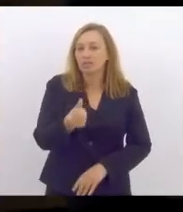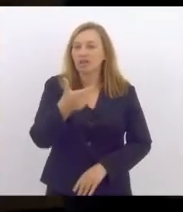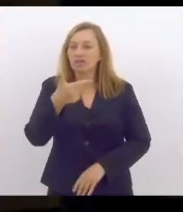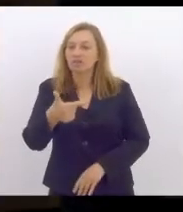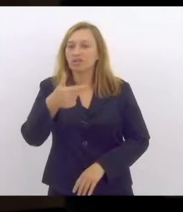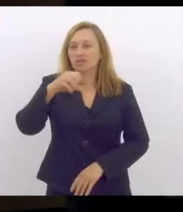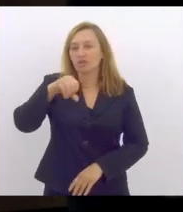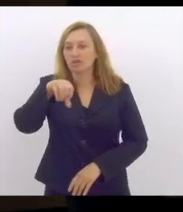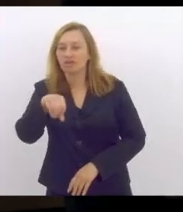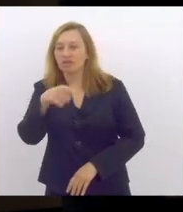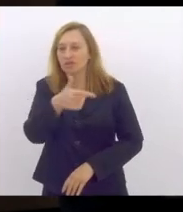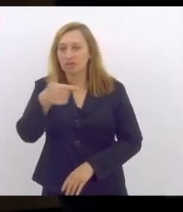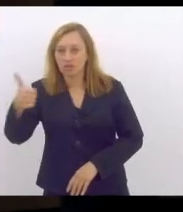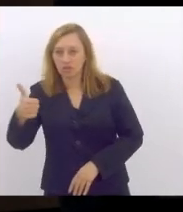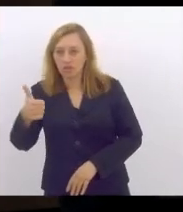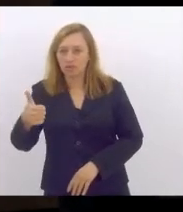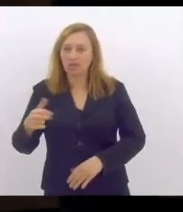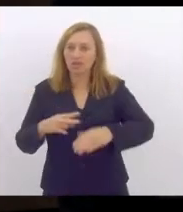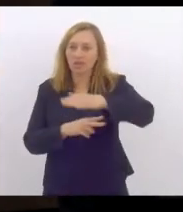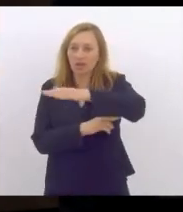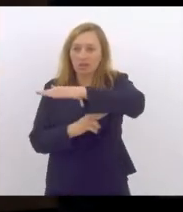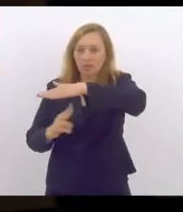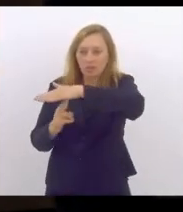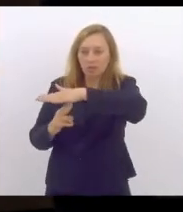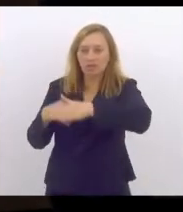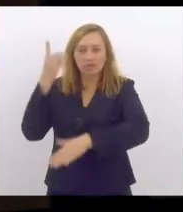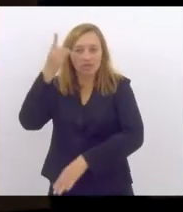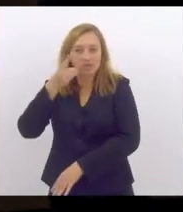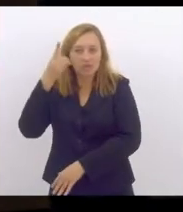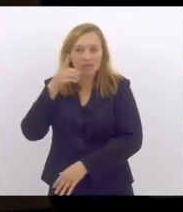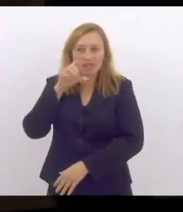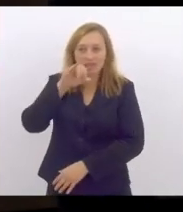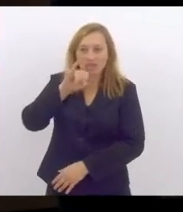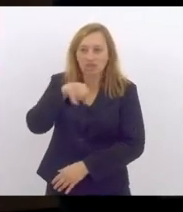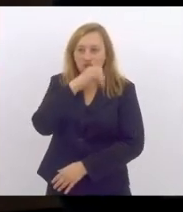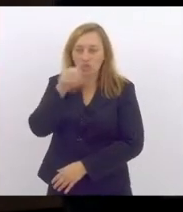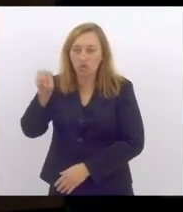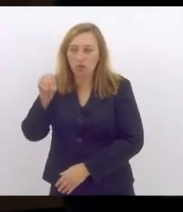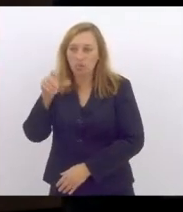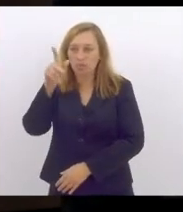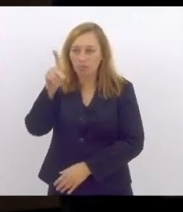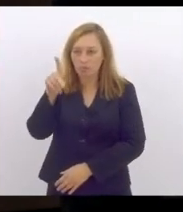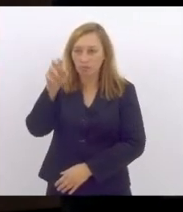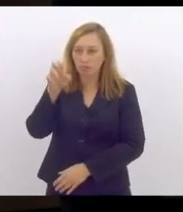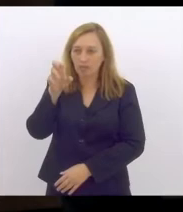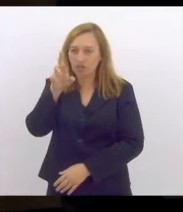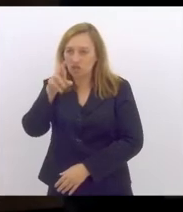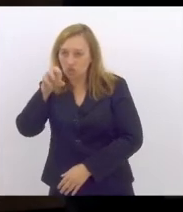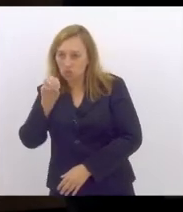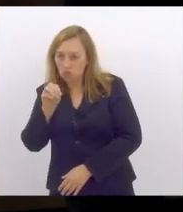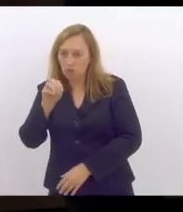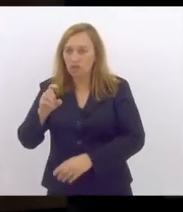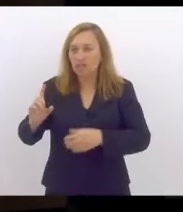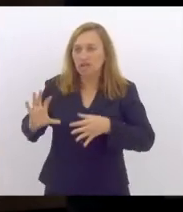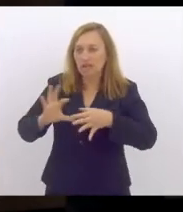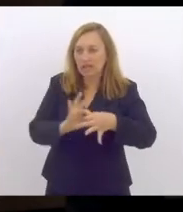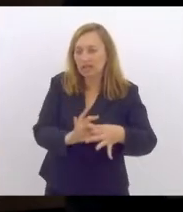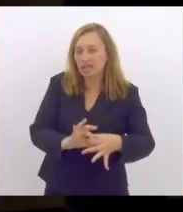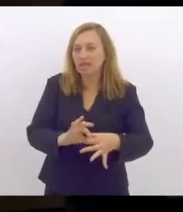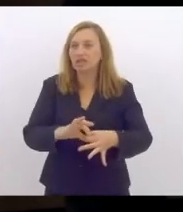22, que denomina a ponte, deputado João Peixoto, a ponte da integração que liga os municípios